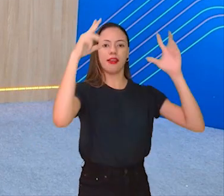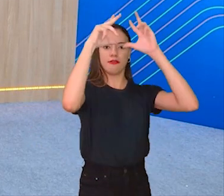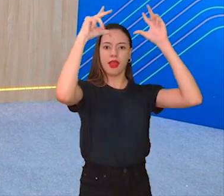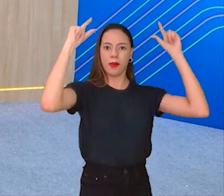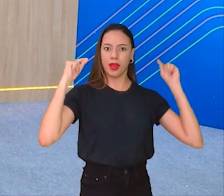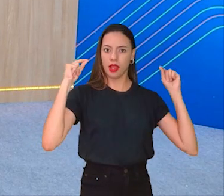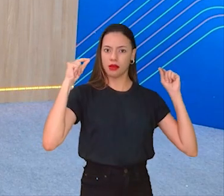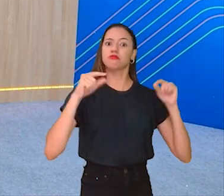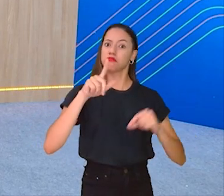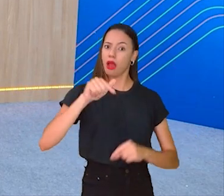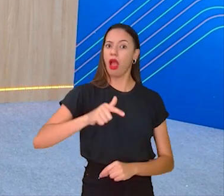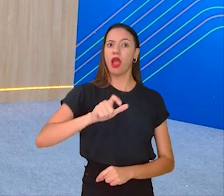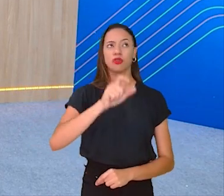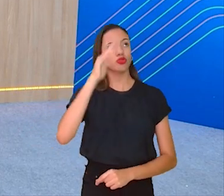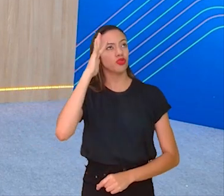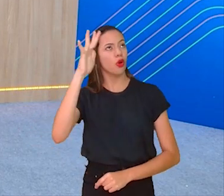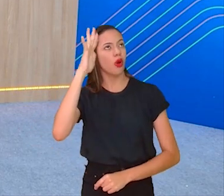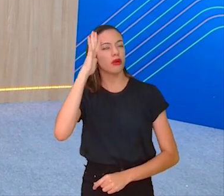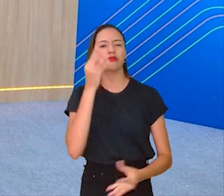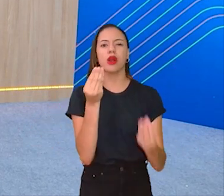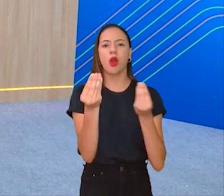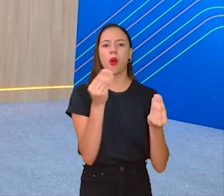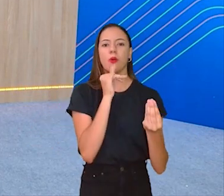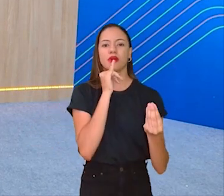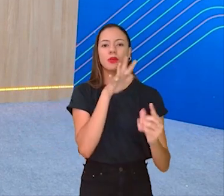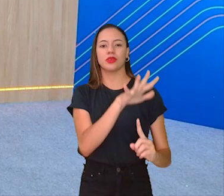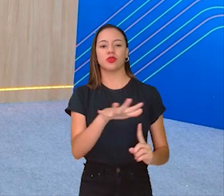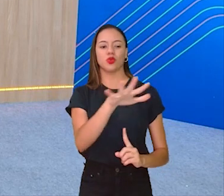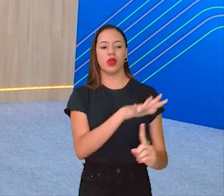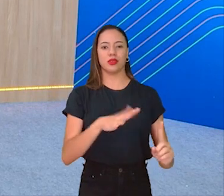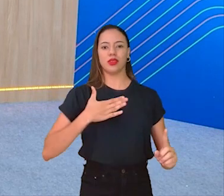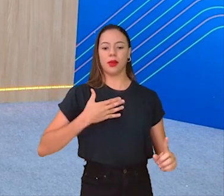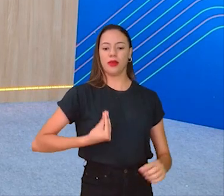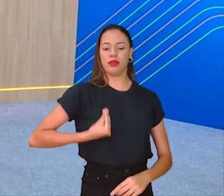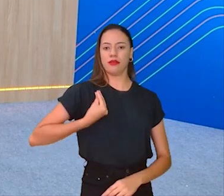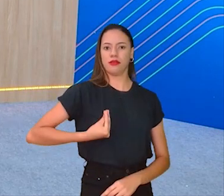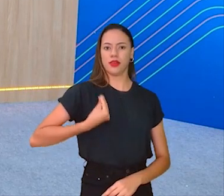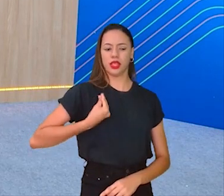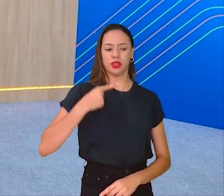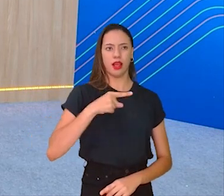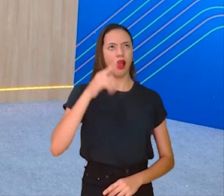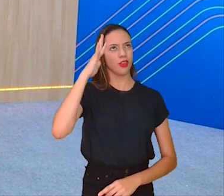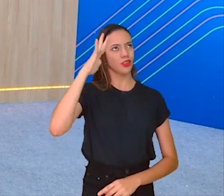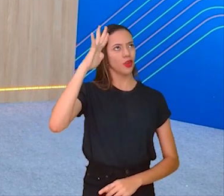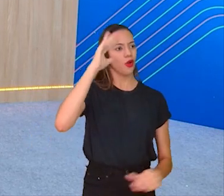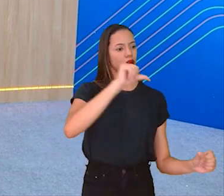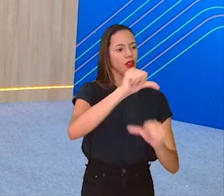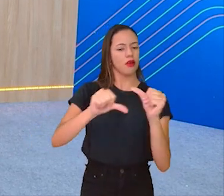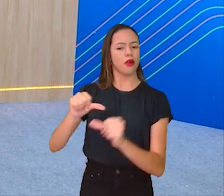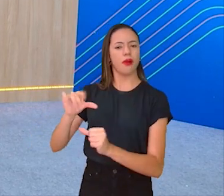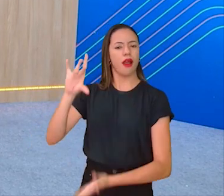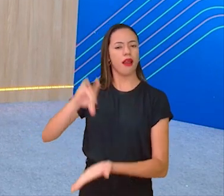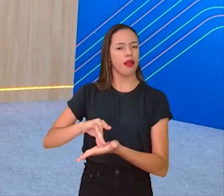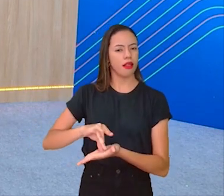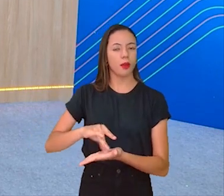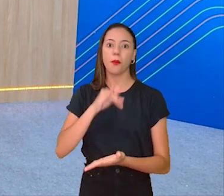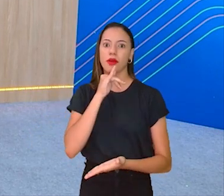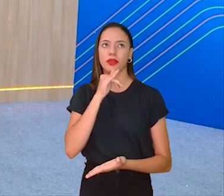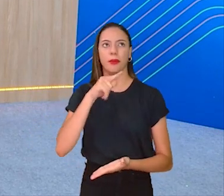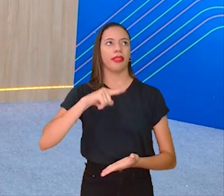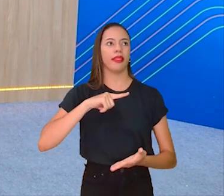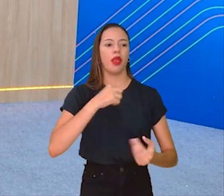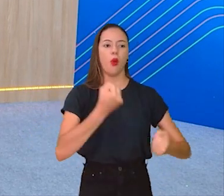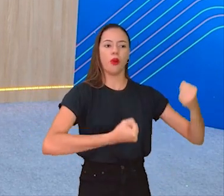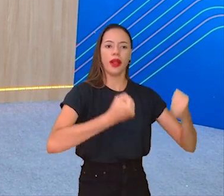aí, como é que a gente vai pegar situações materiais da nossa vida para fazer desse sonho virar uma realidade? Ter um carro